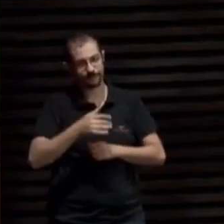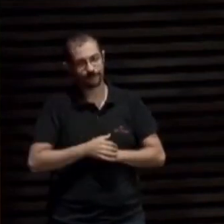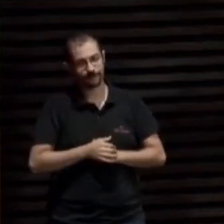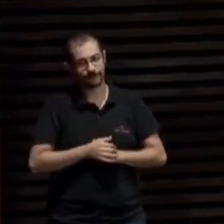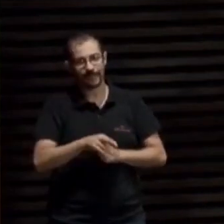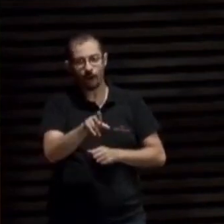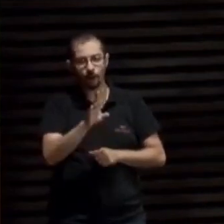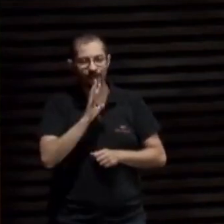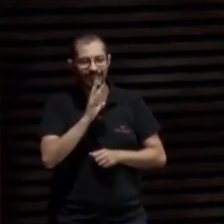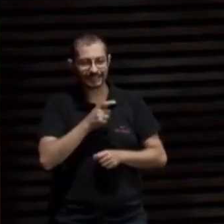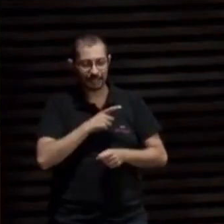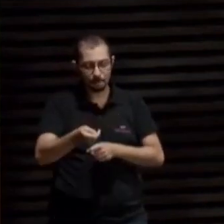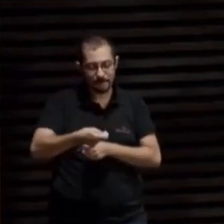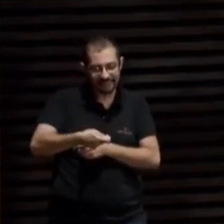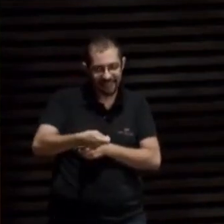fina.